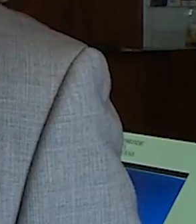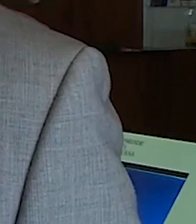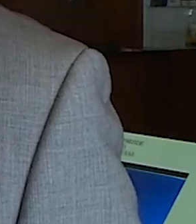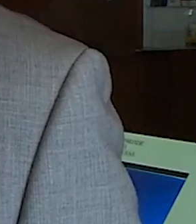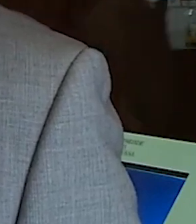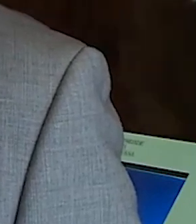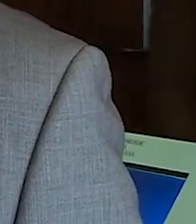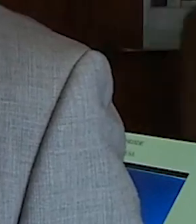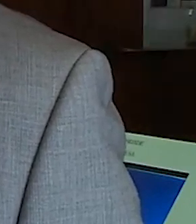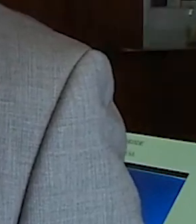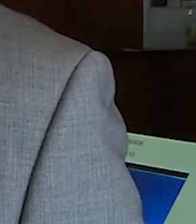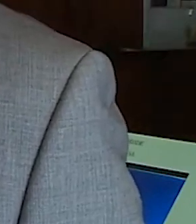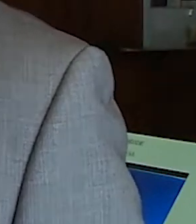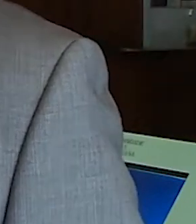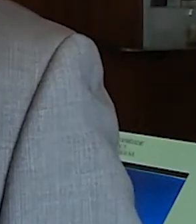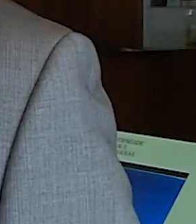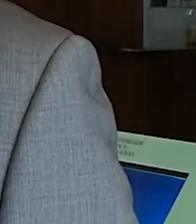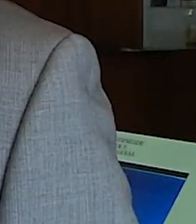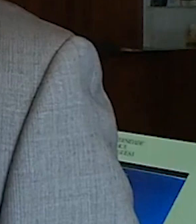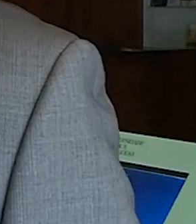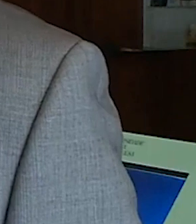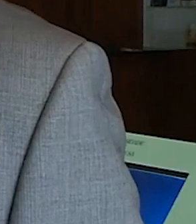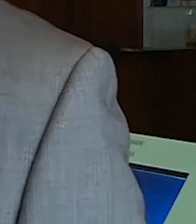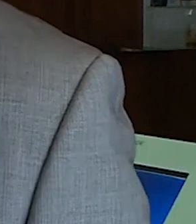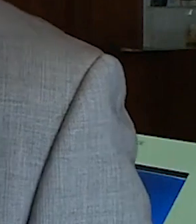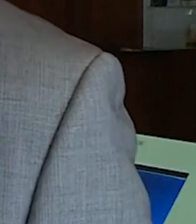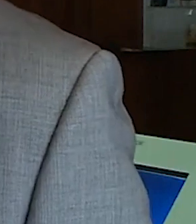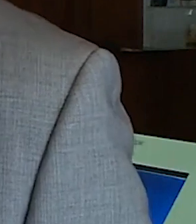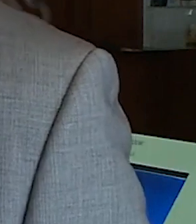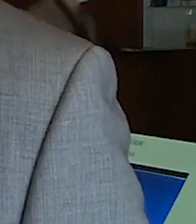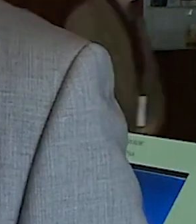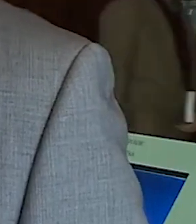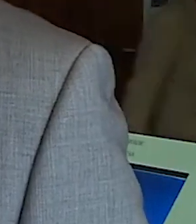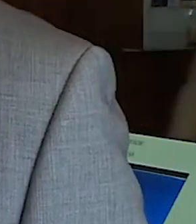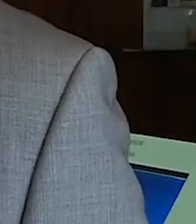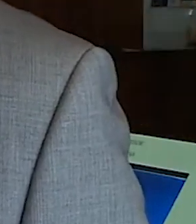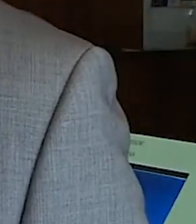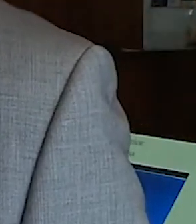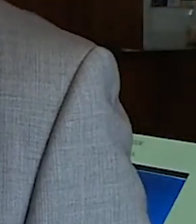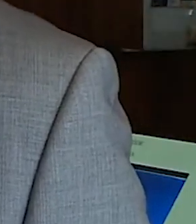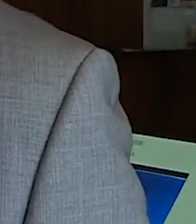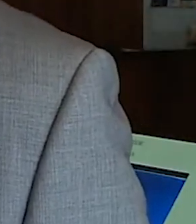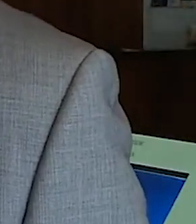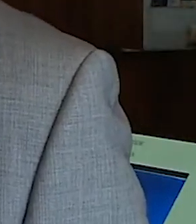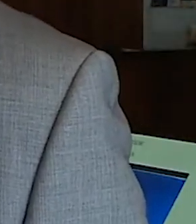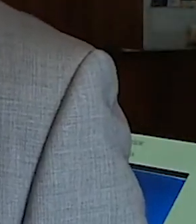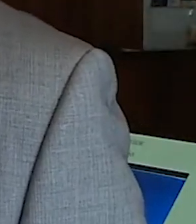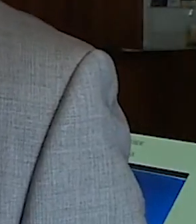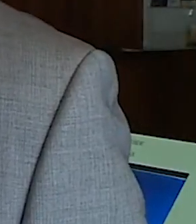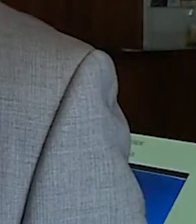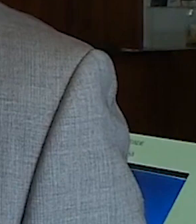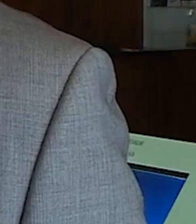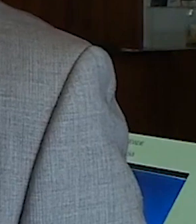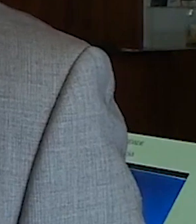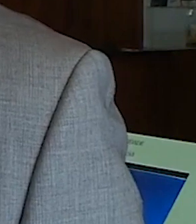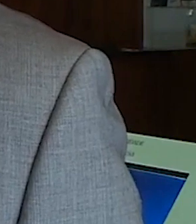serviço que prestamos à Universidade Católica e à Universidade Portuguesa, à sociedade e também à Igreja Portuguesa, na medida